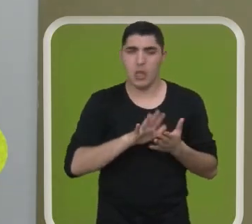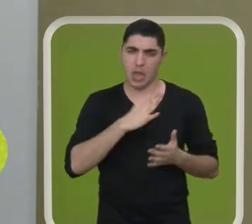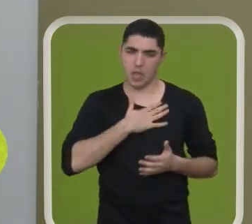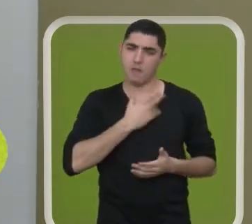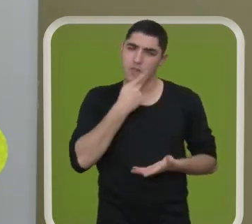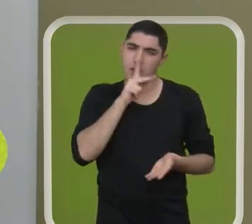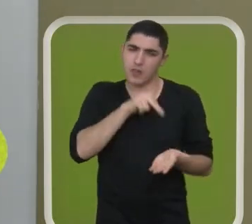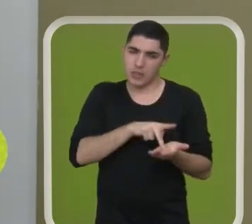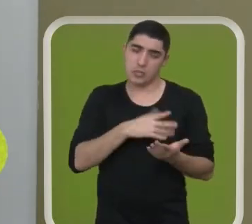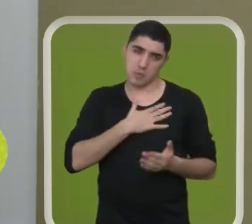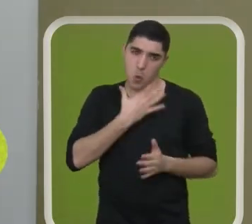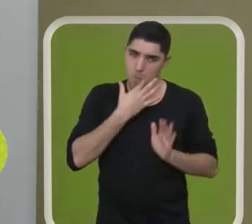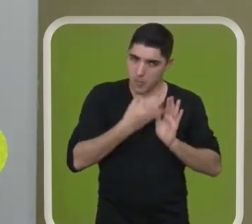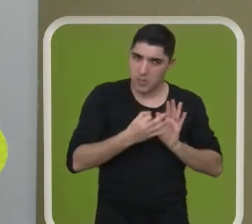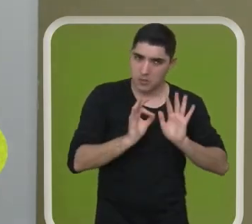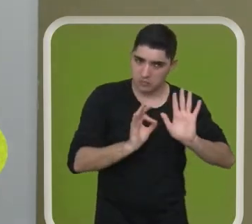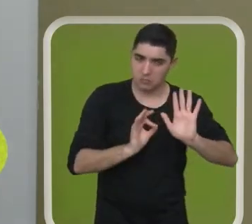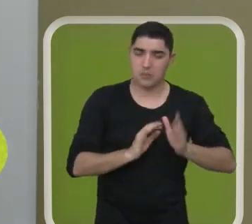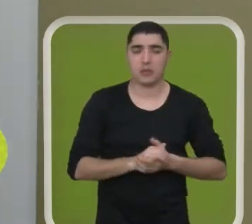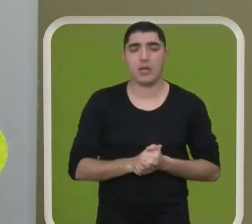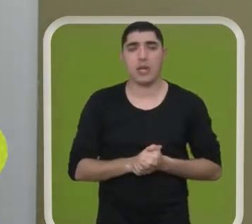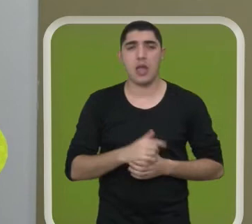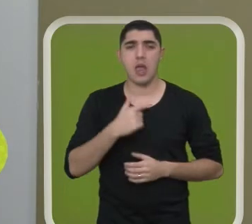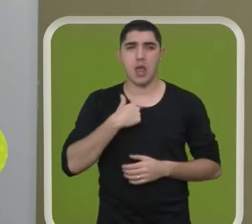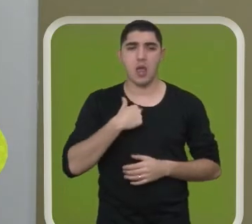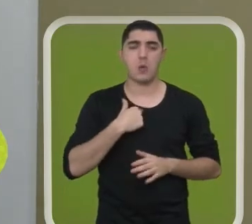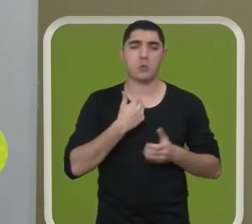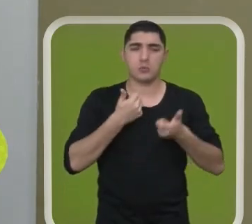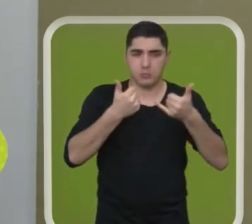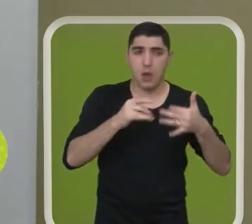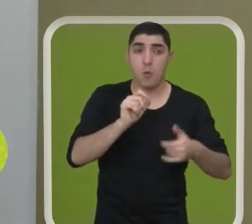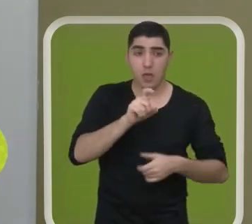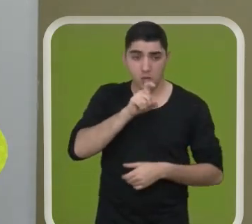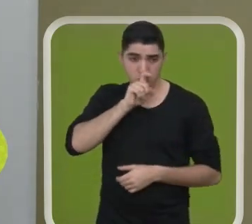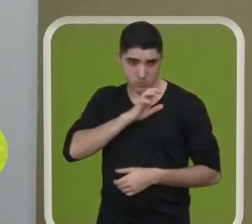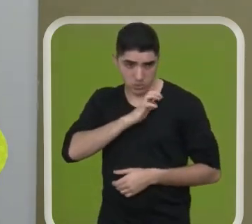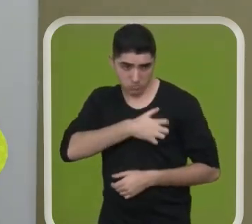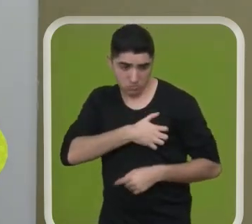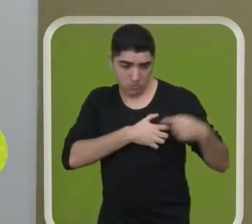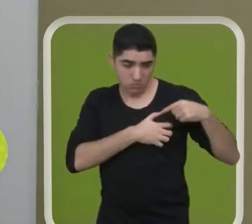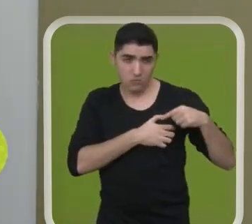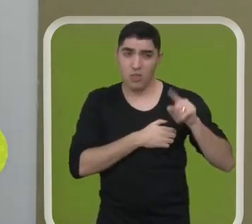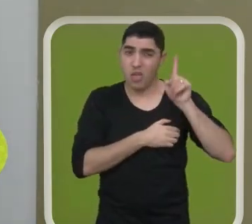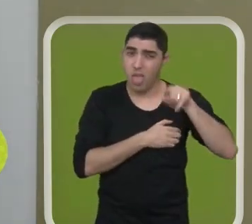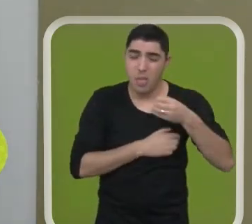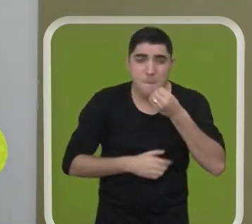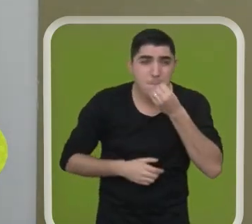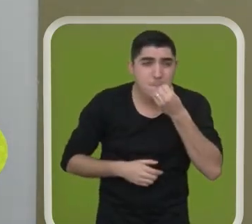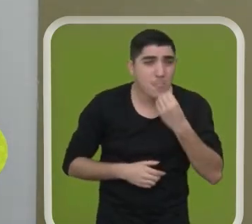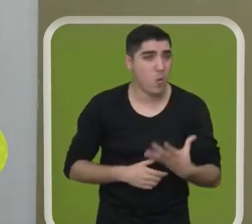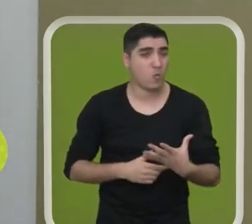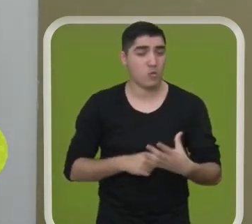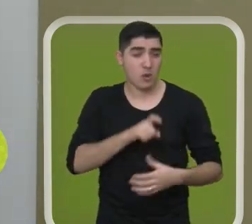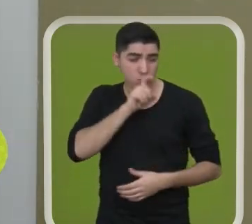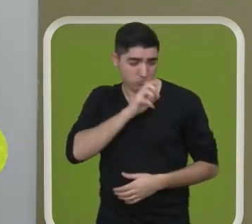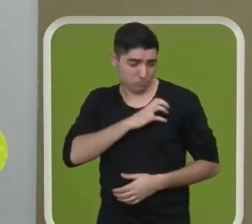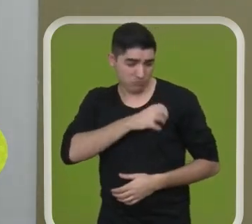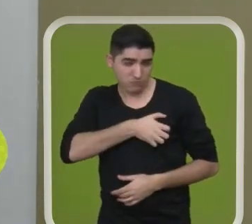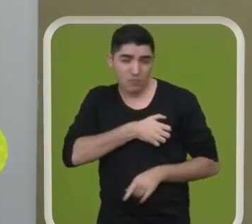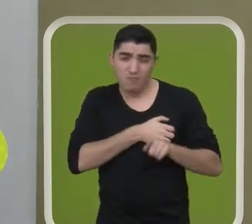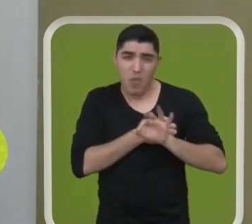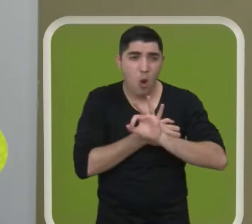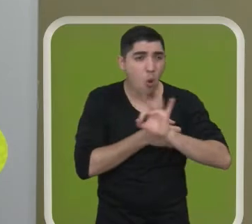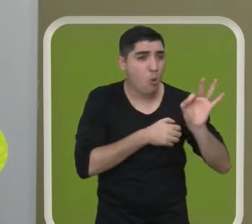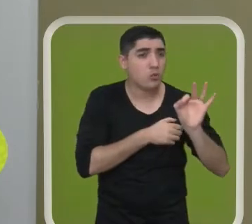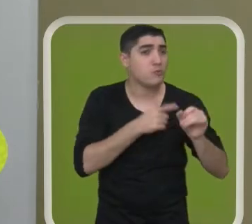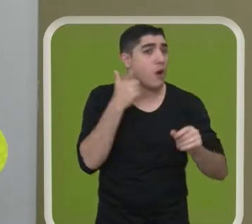acho o seguinte... Volto a falar, eu acho que o São José é muito propício, o São José Esporte Clube é muito propício